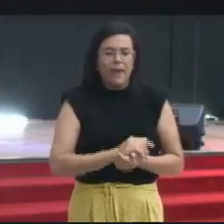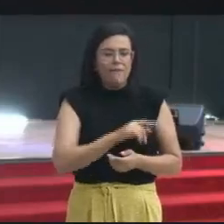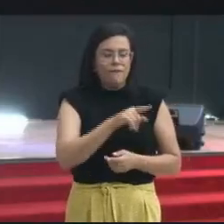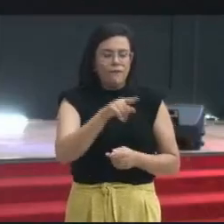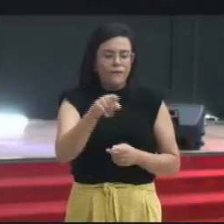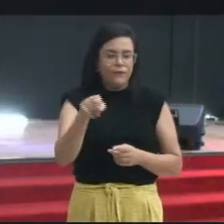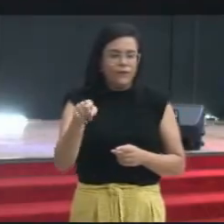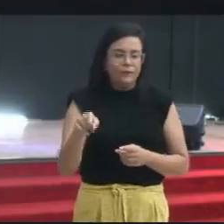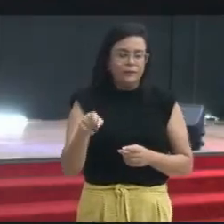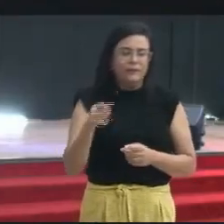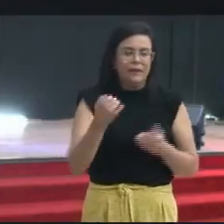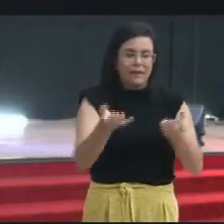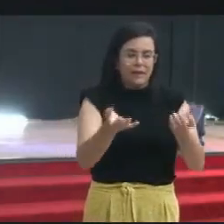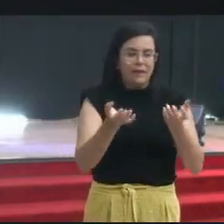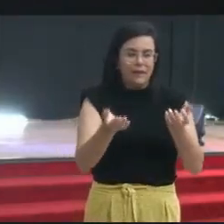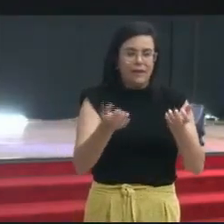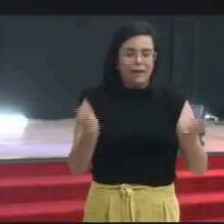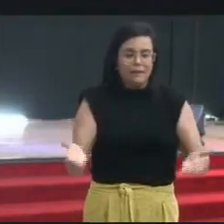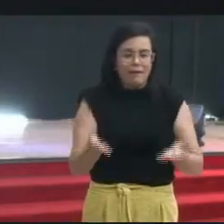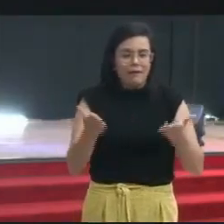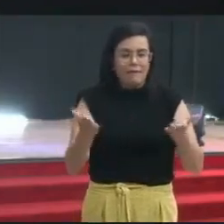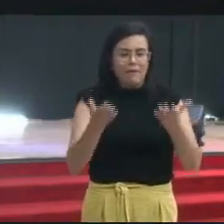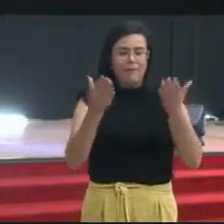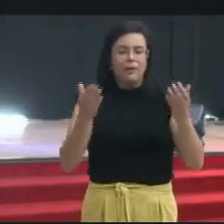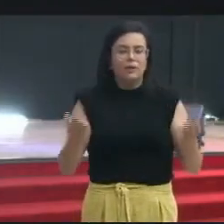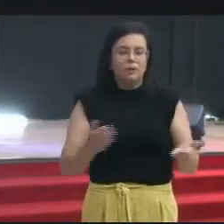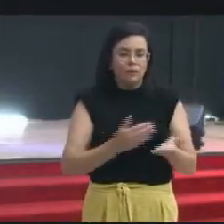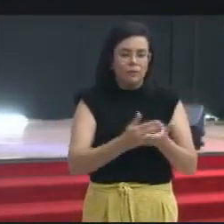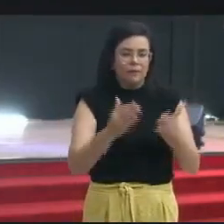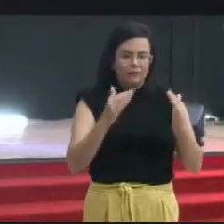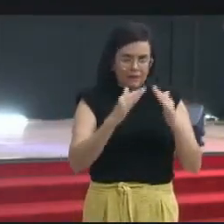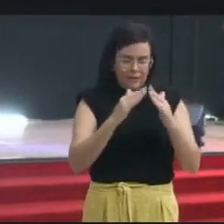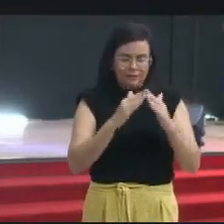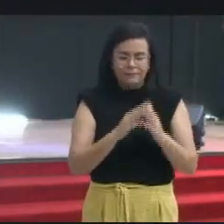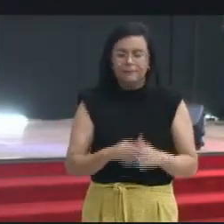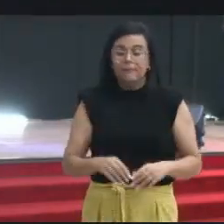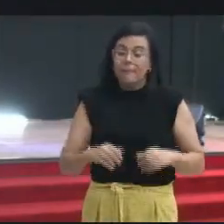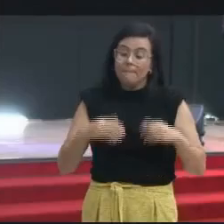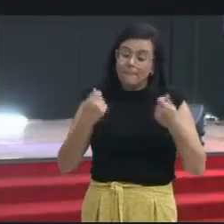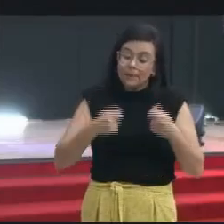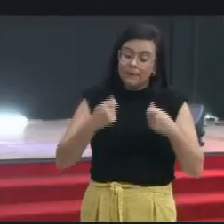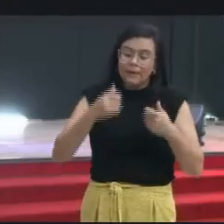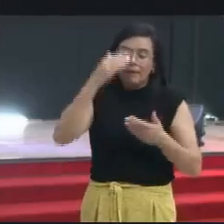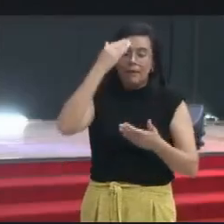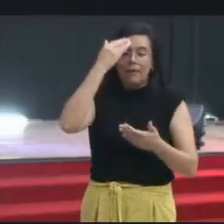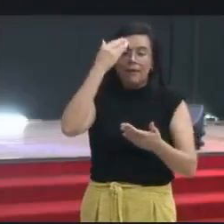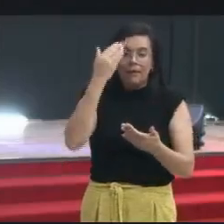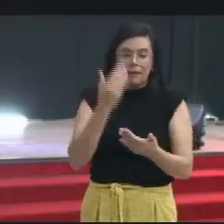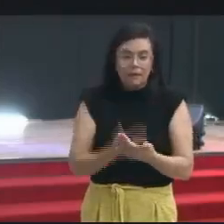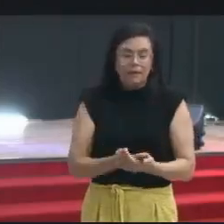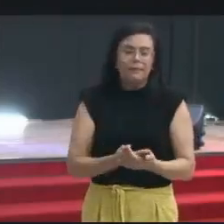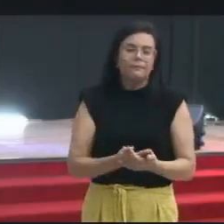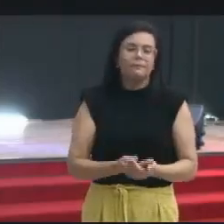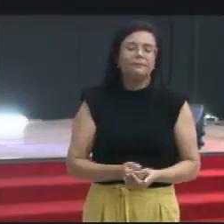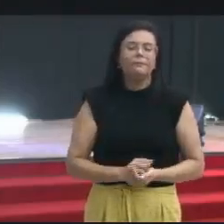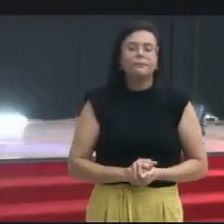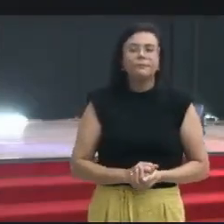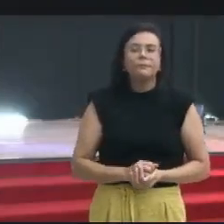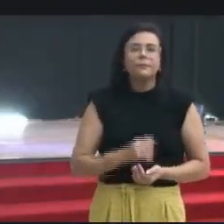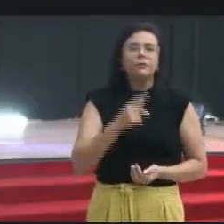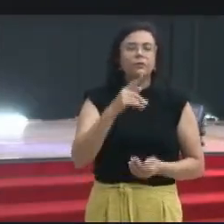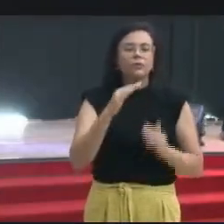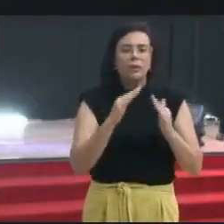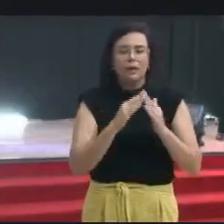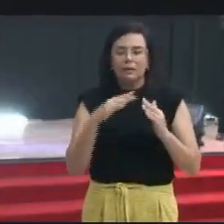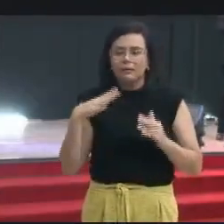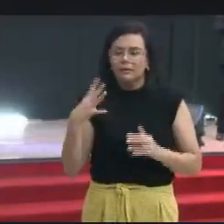que a sua casa será um lugar de salvação. Que exemplo é esse? O exemplo de Zaqueu. A Bíblia diz